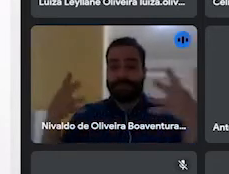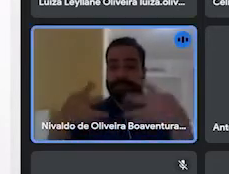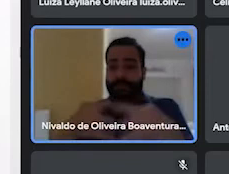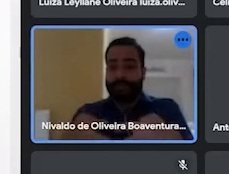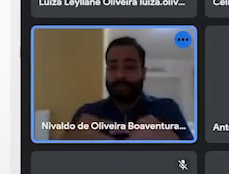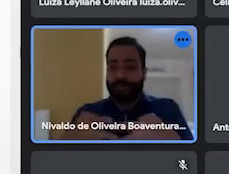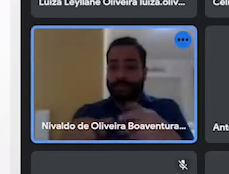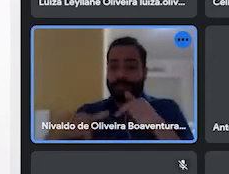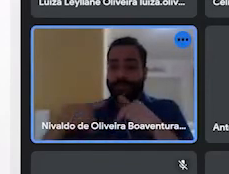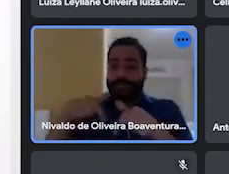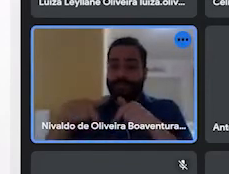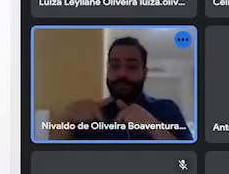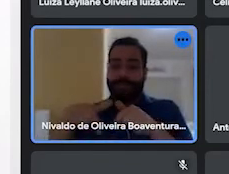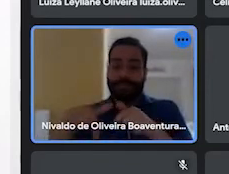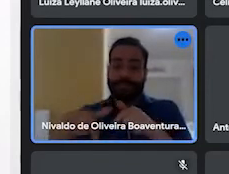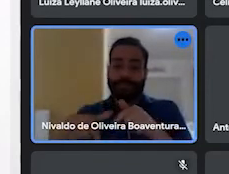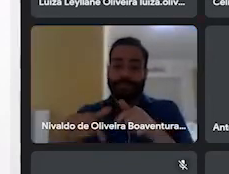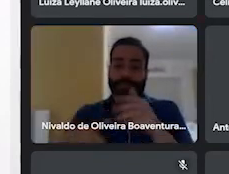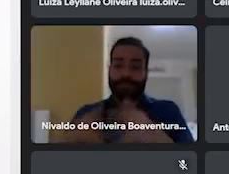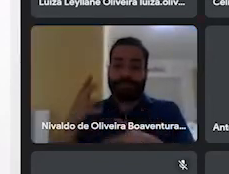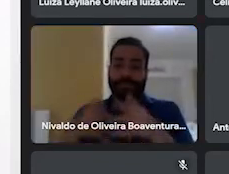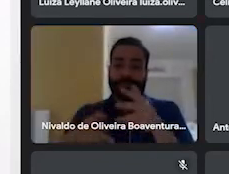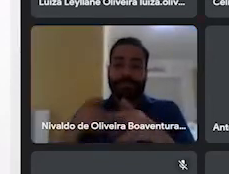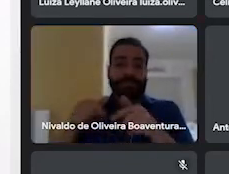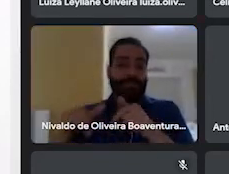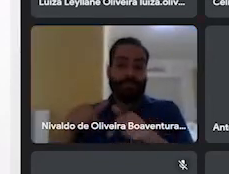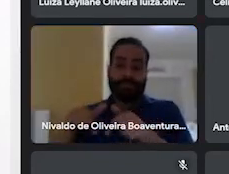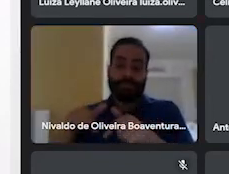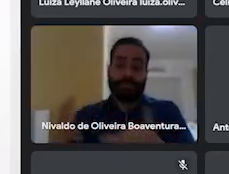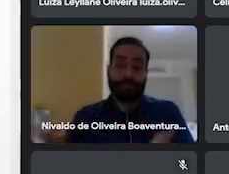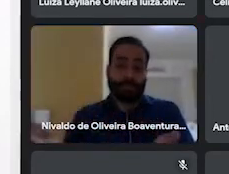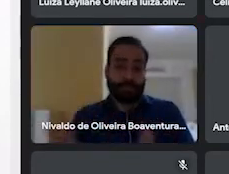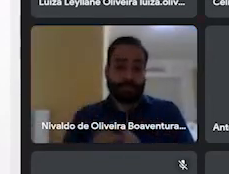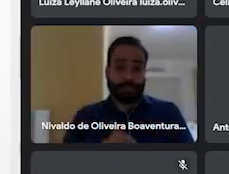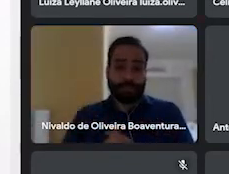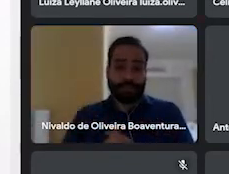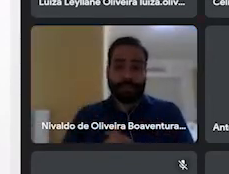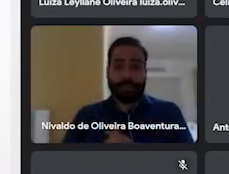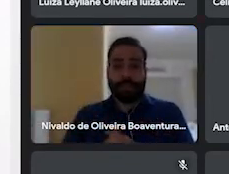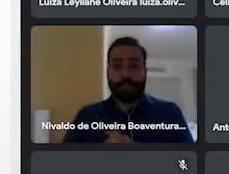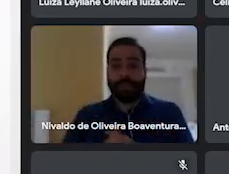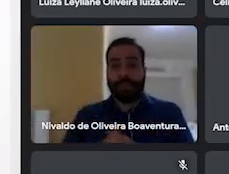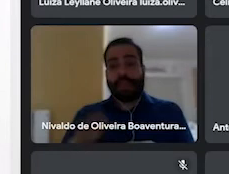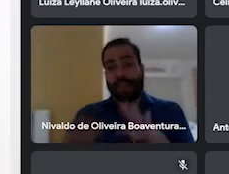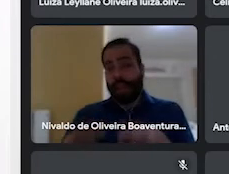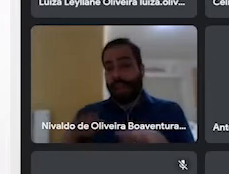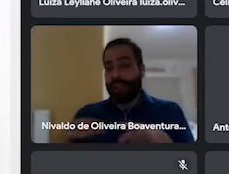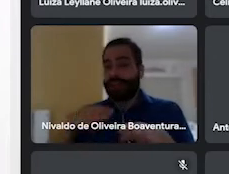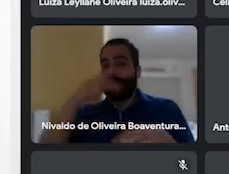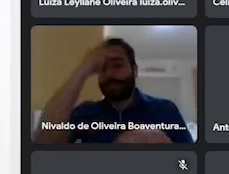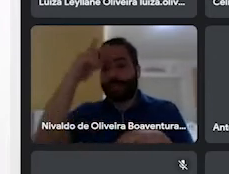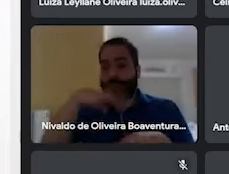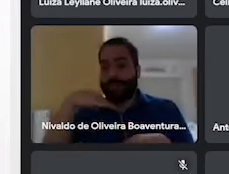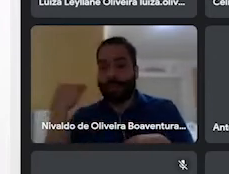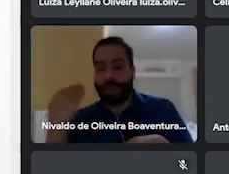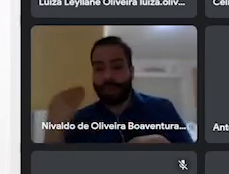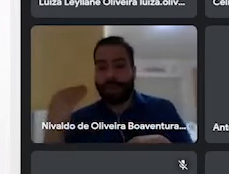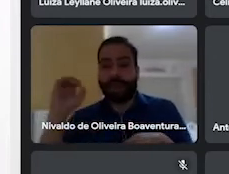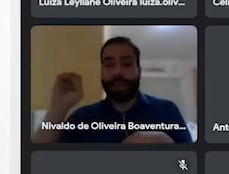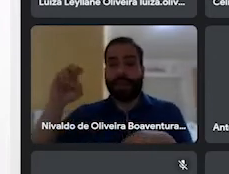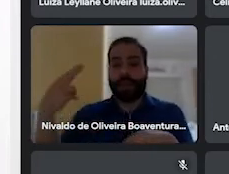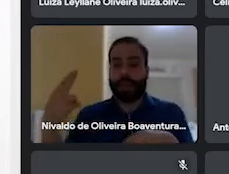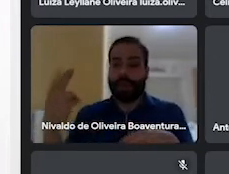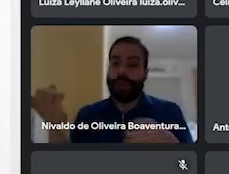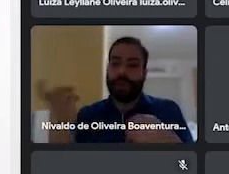atividade. Não importa se a pessoa morreu, se a pessoa, não, só teve